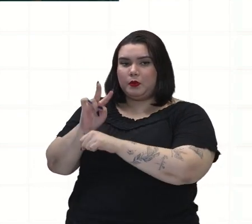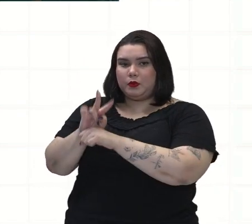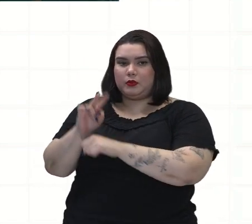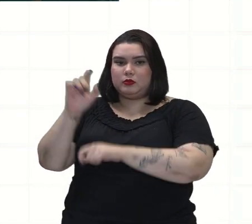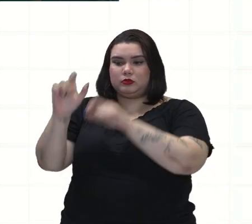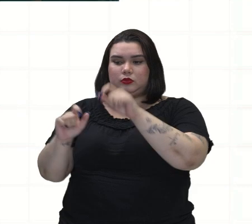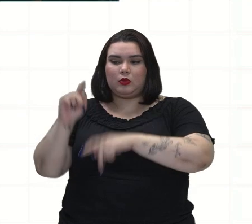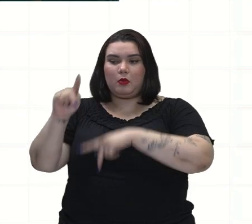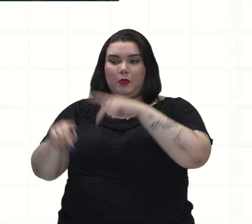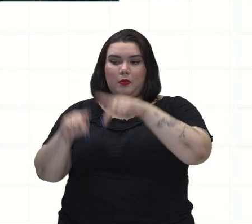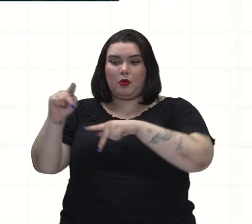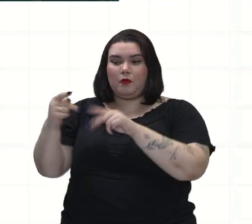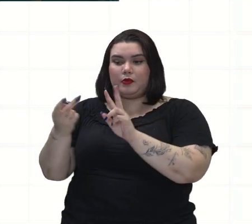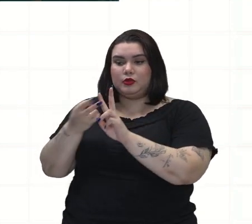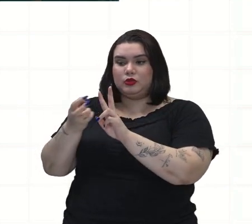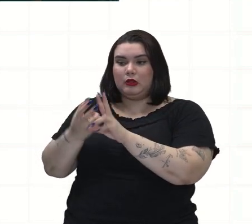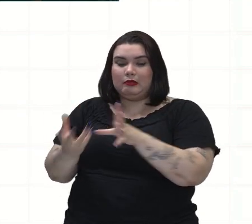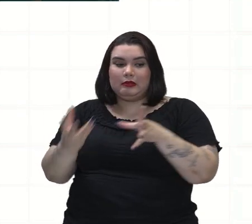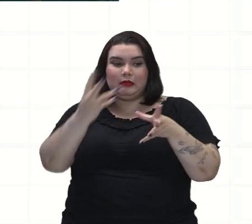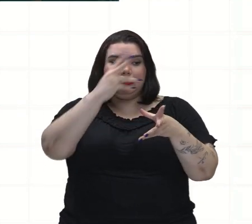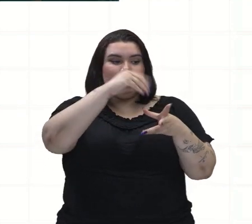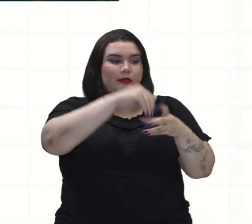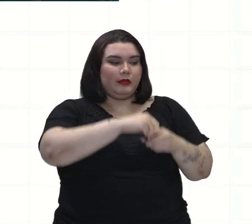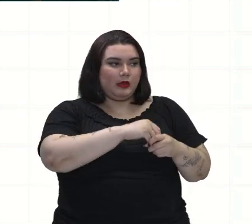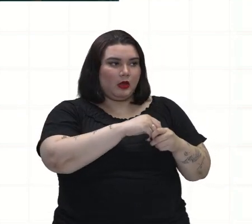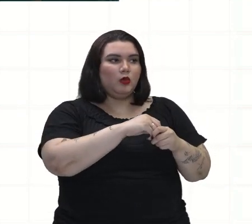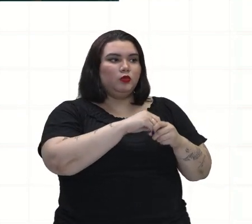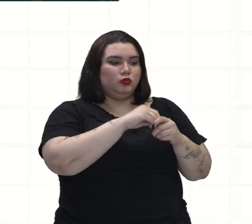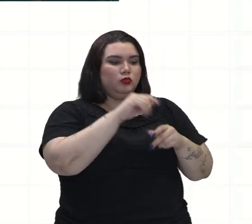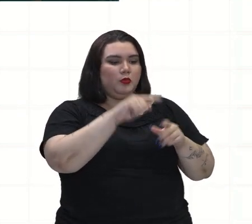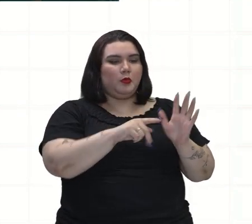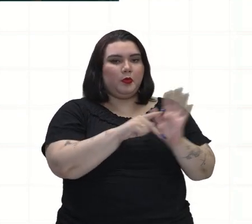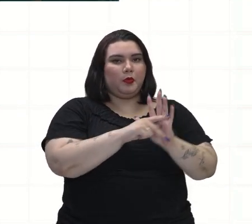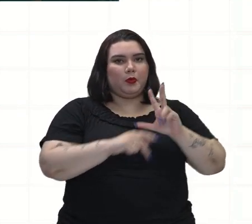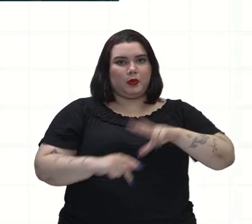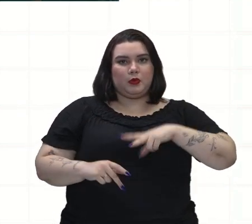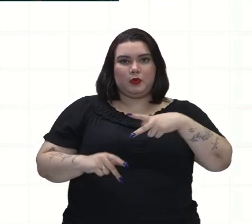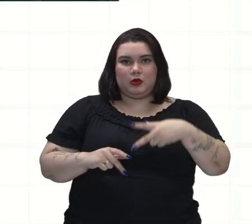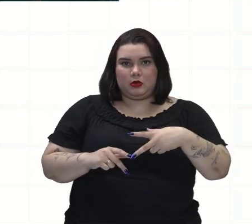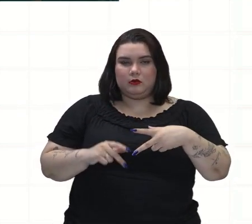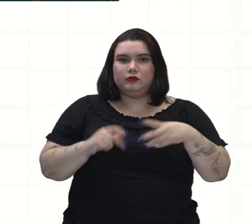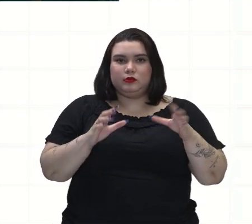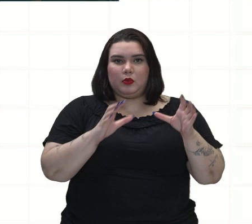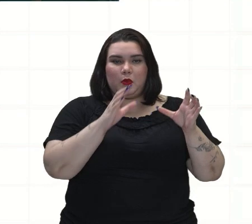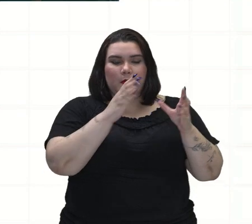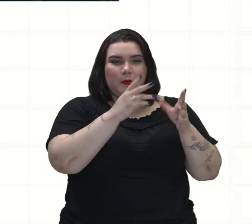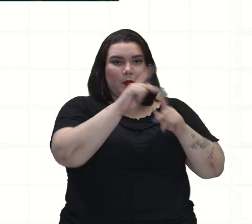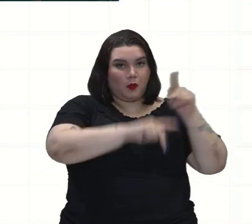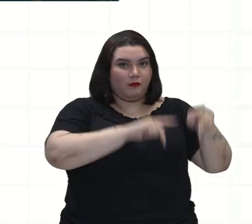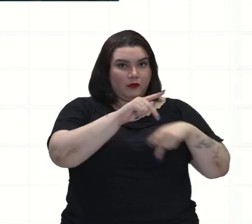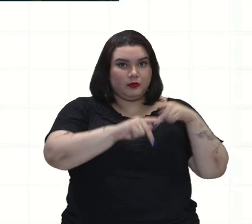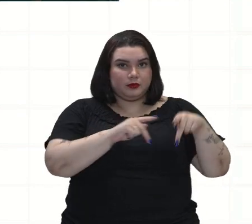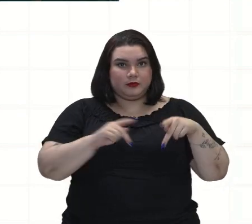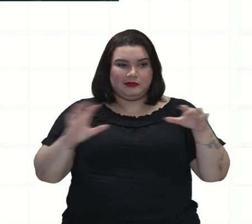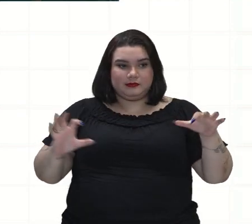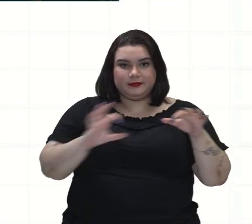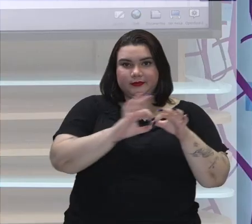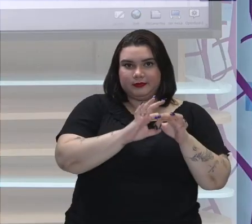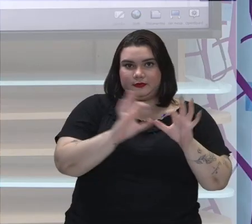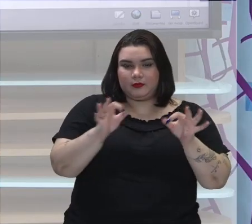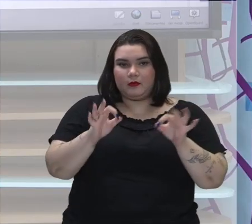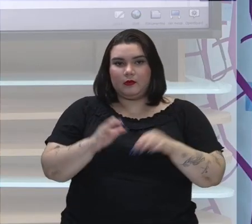dos indígenas nas colônias portuguesas. Então você tem o quê? Uma